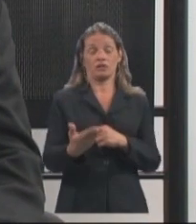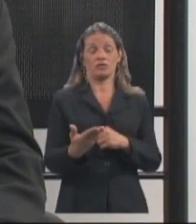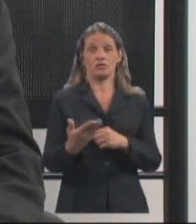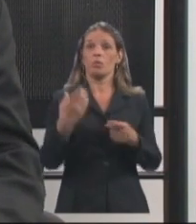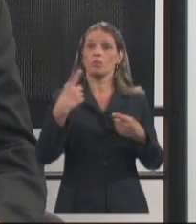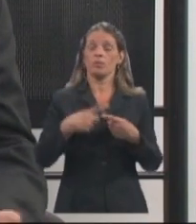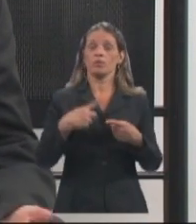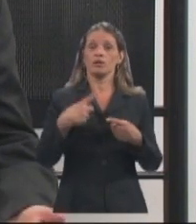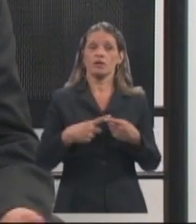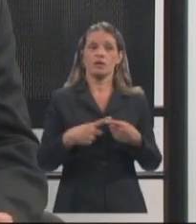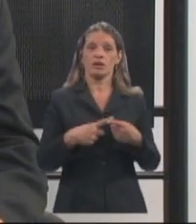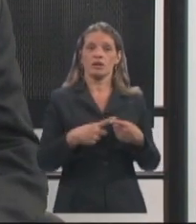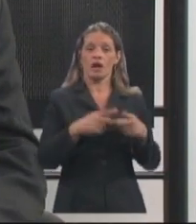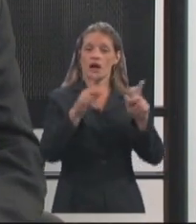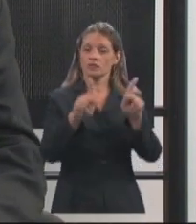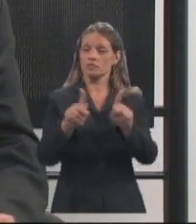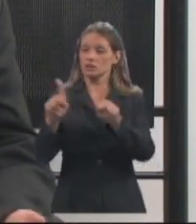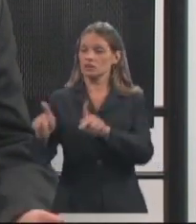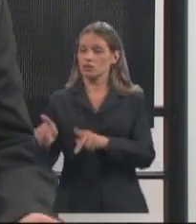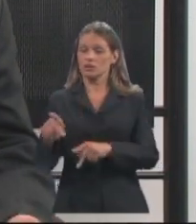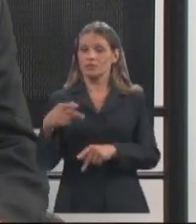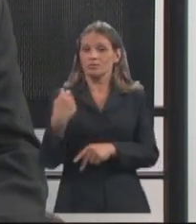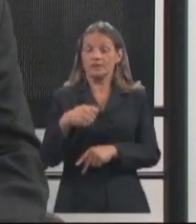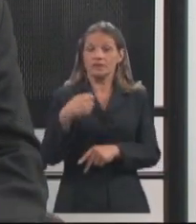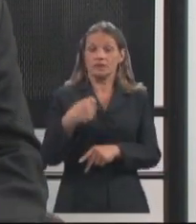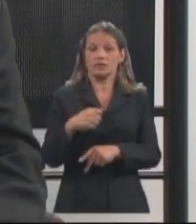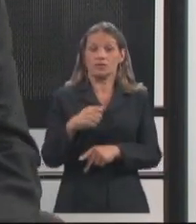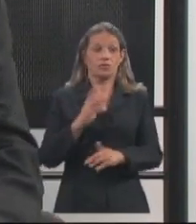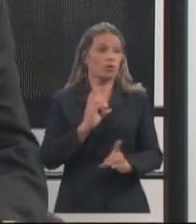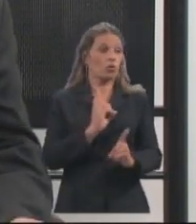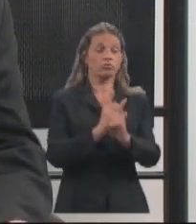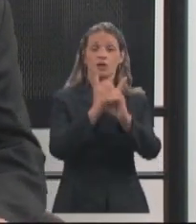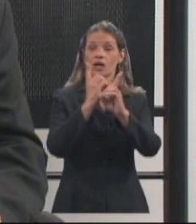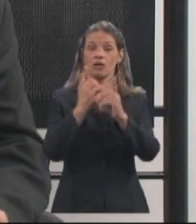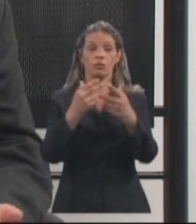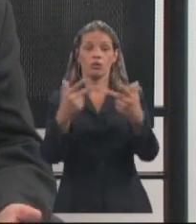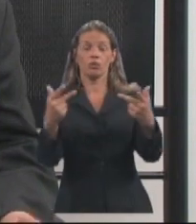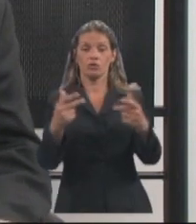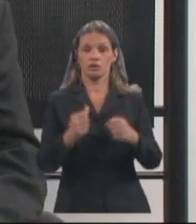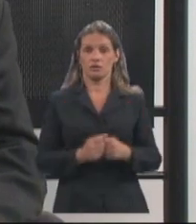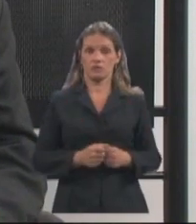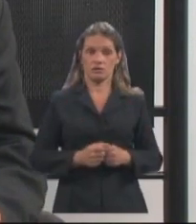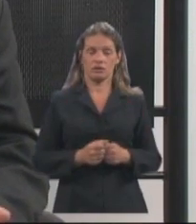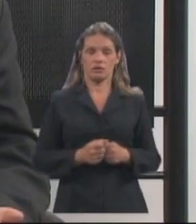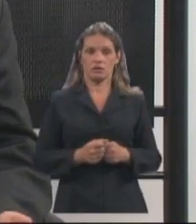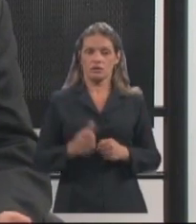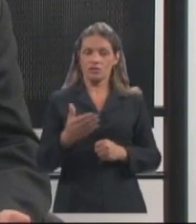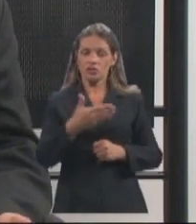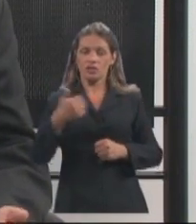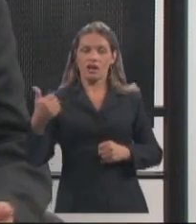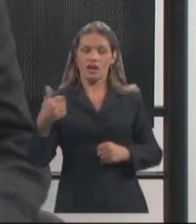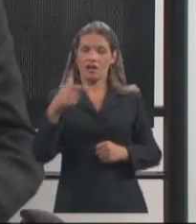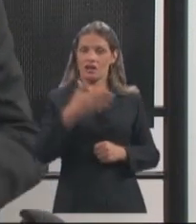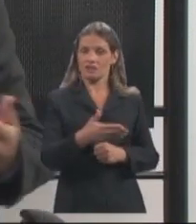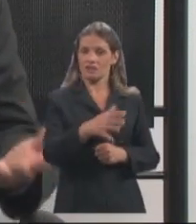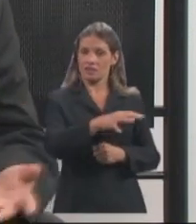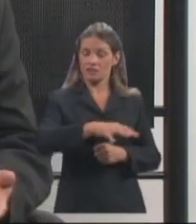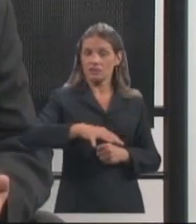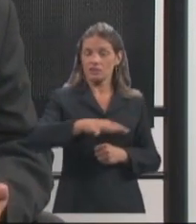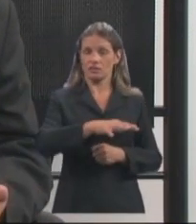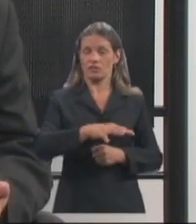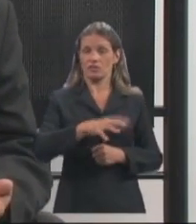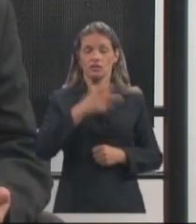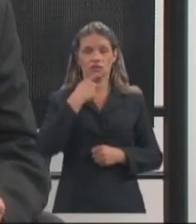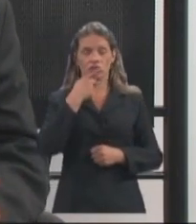contas né Eh as pessoas têm que encontrar diremos assim um Norte algo que possa retirá-las daquela situação se